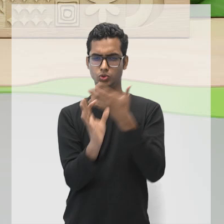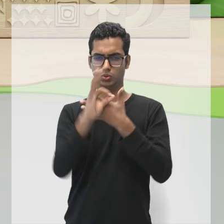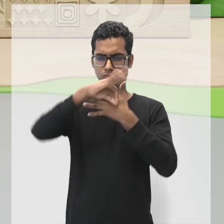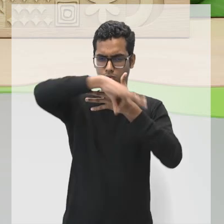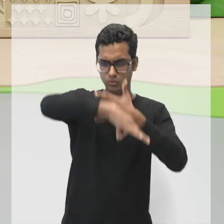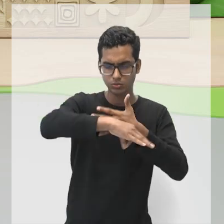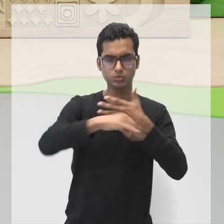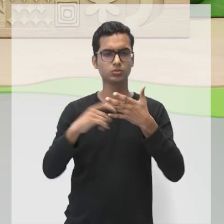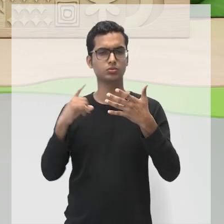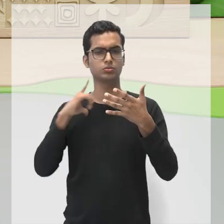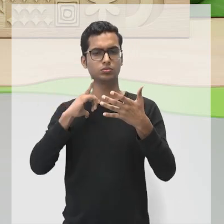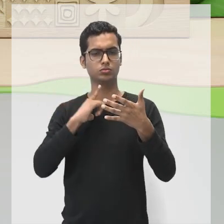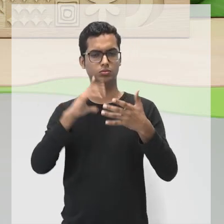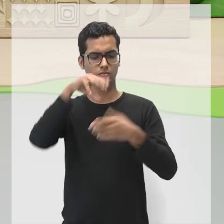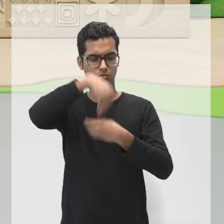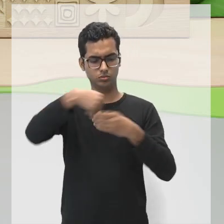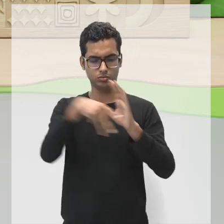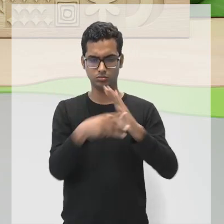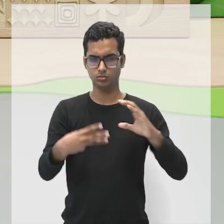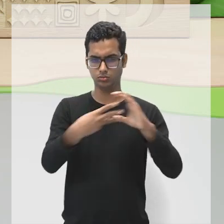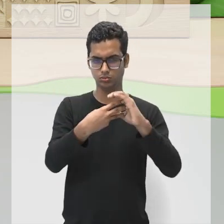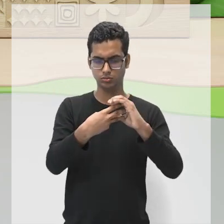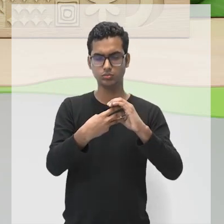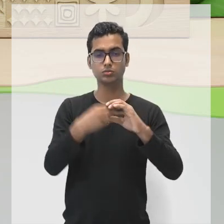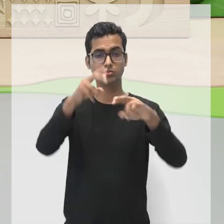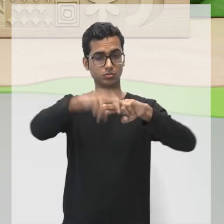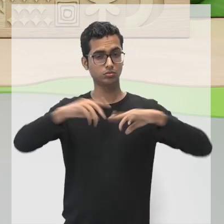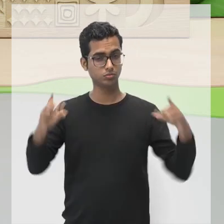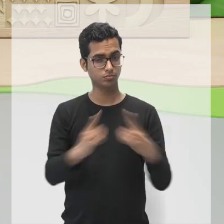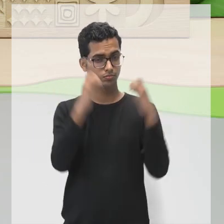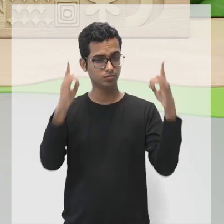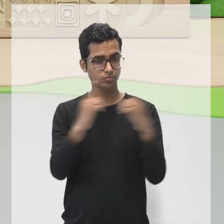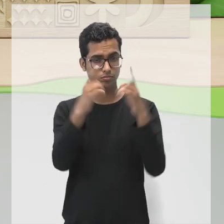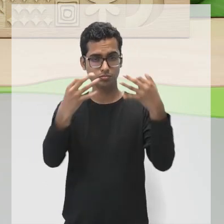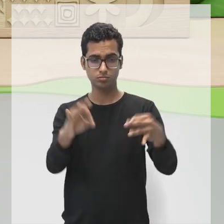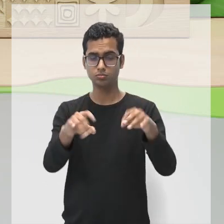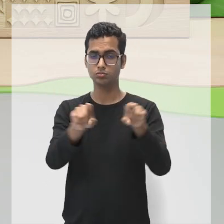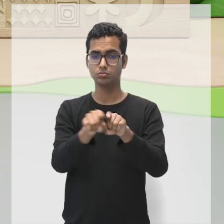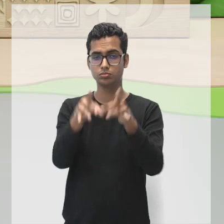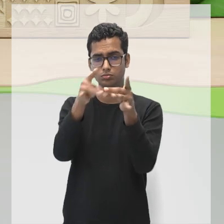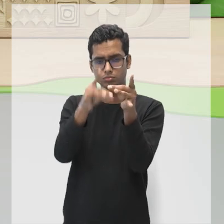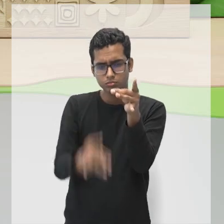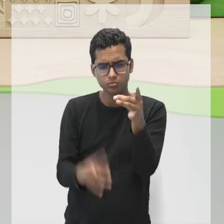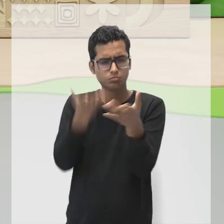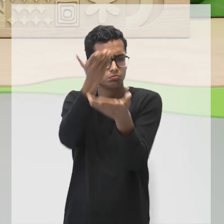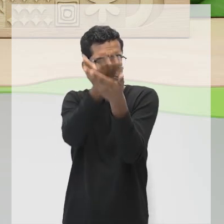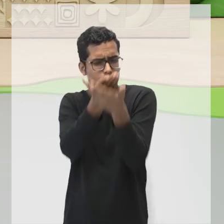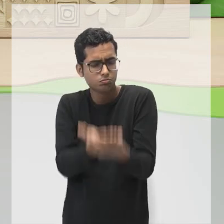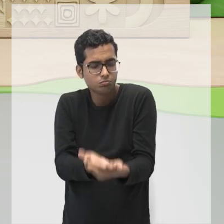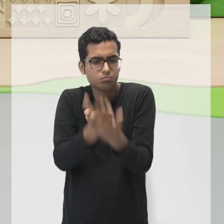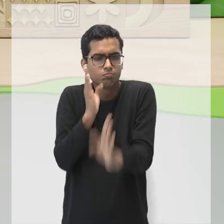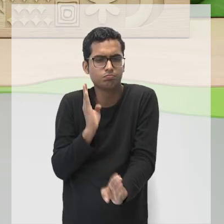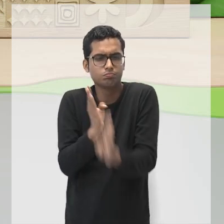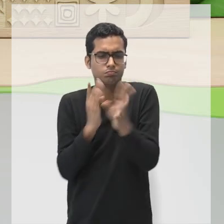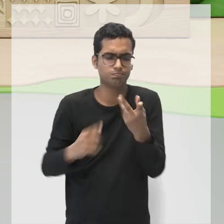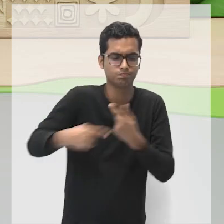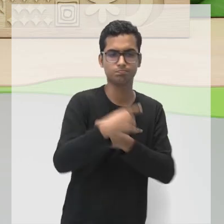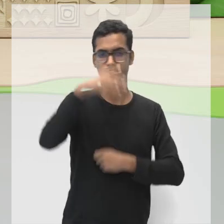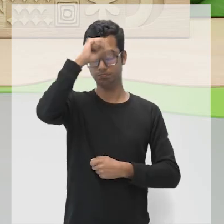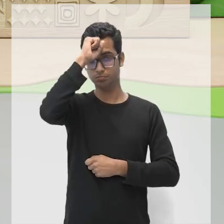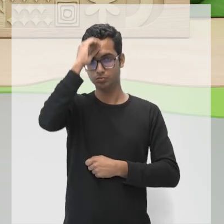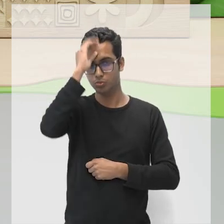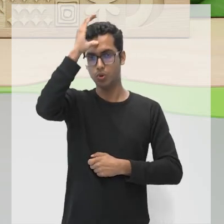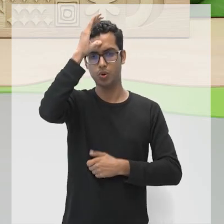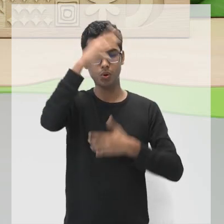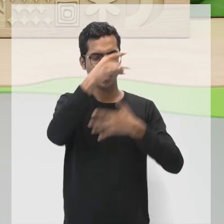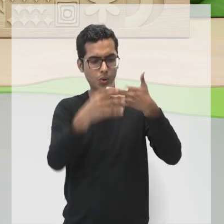organelas existentes por fim didático, porque conforme você vai estudando, aprendendo